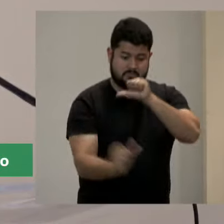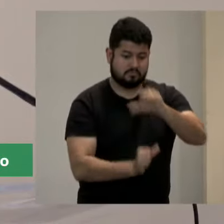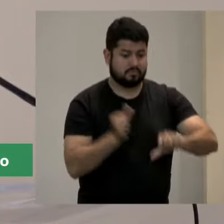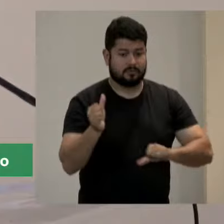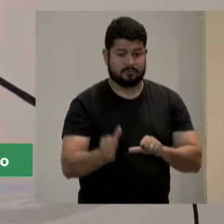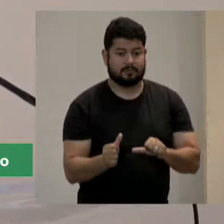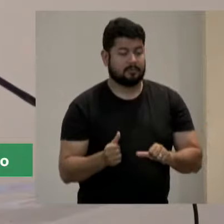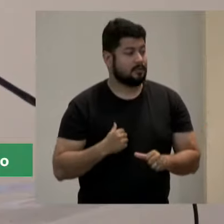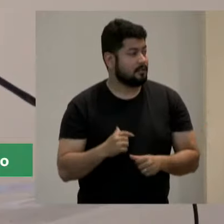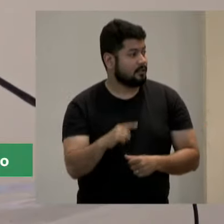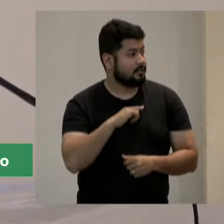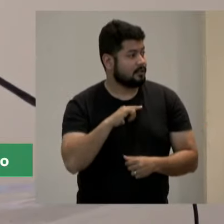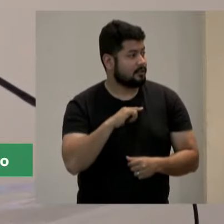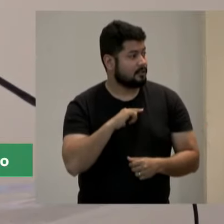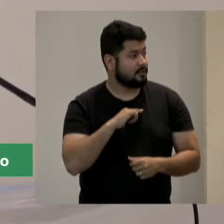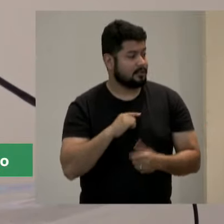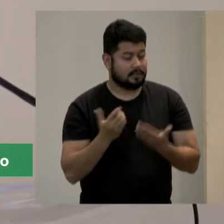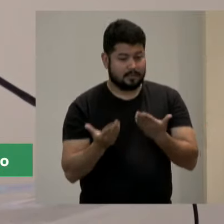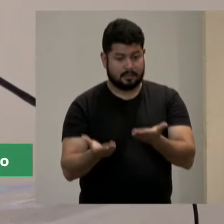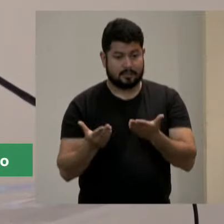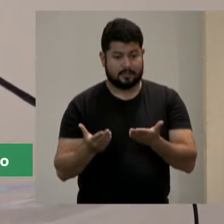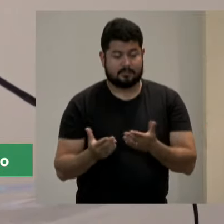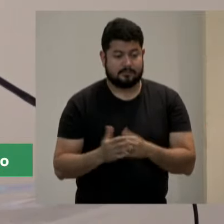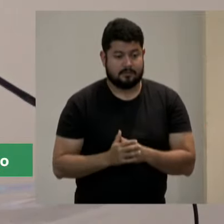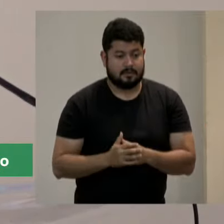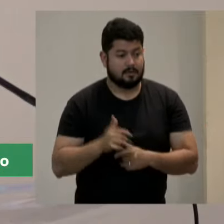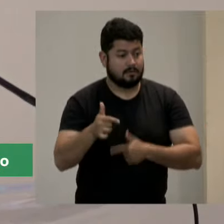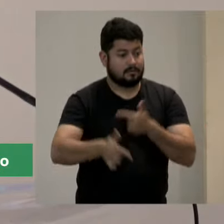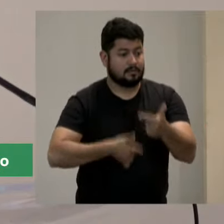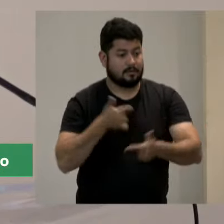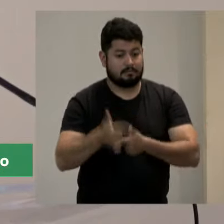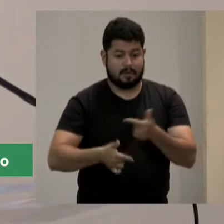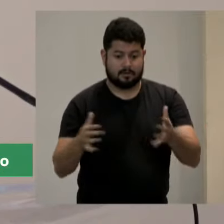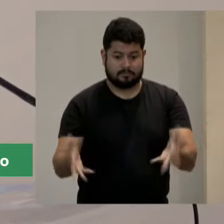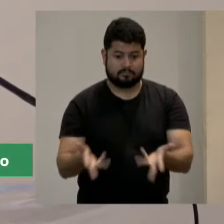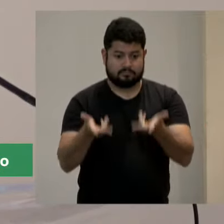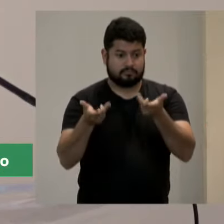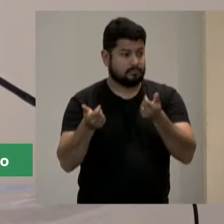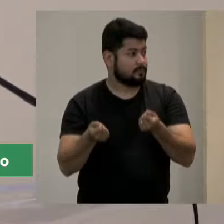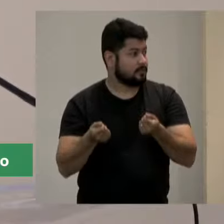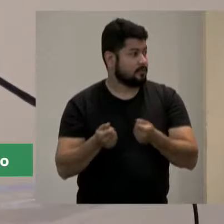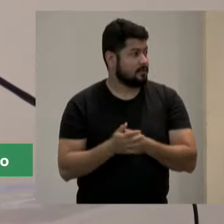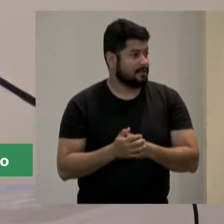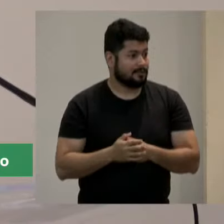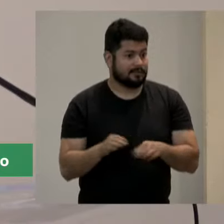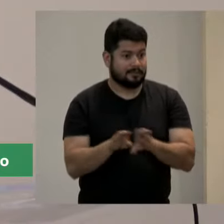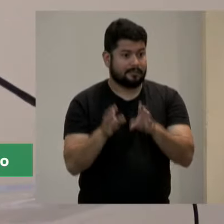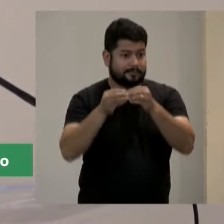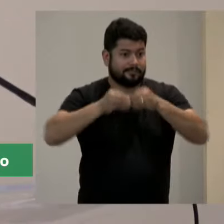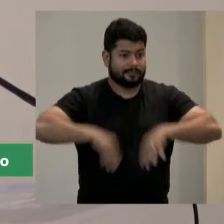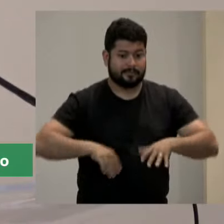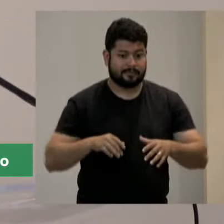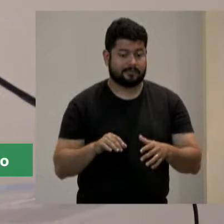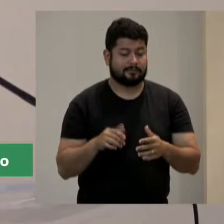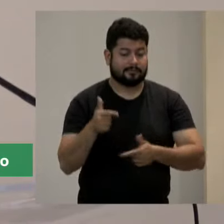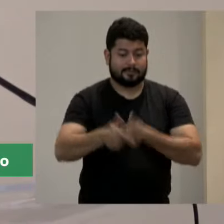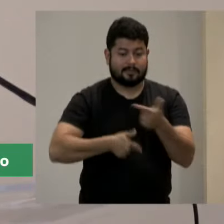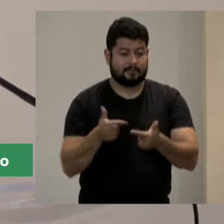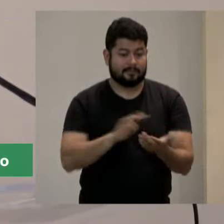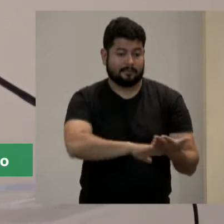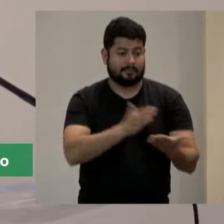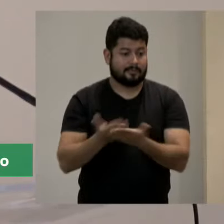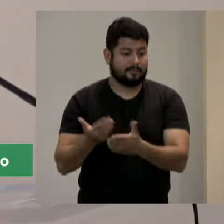para que a gente tenha um serviço ainda de mais qualidade, e a gente não precarize o trabalho desses profissionais que